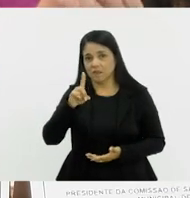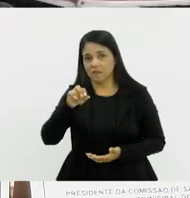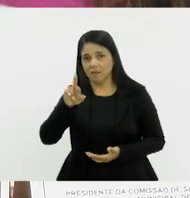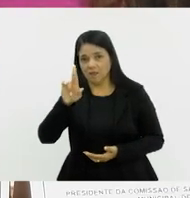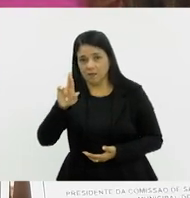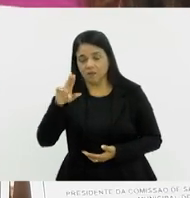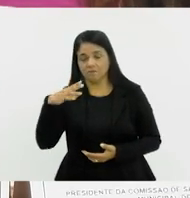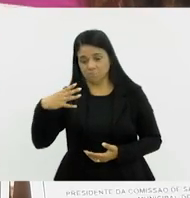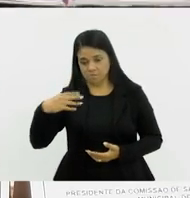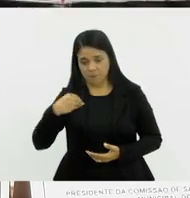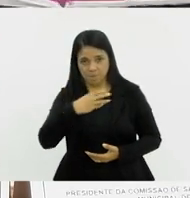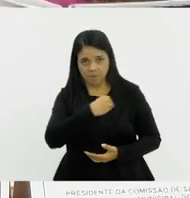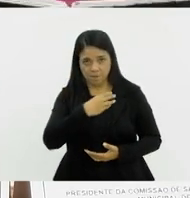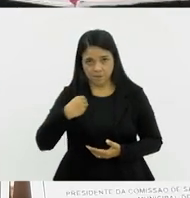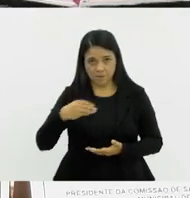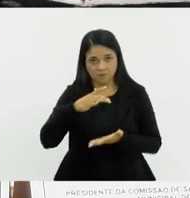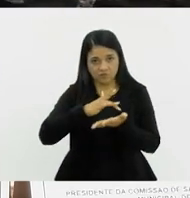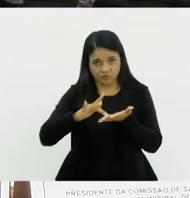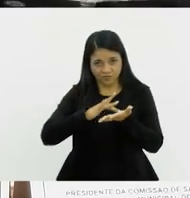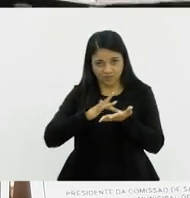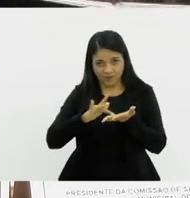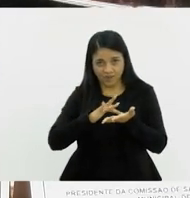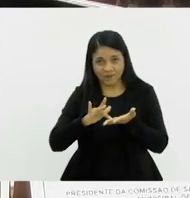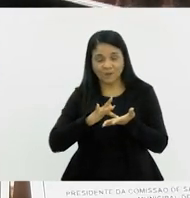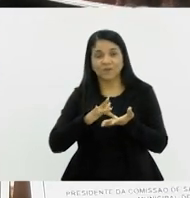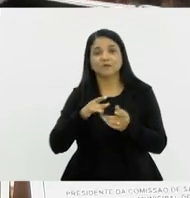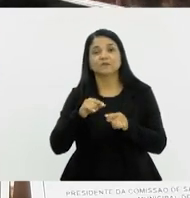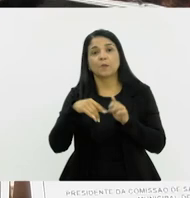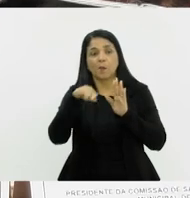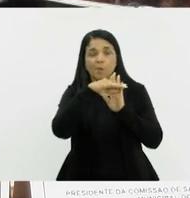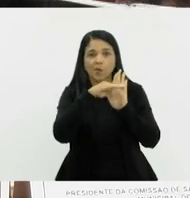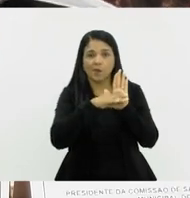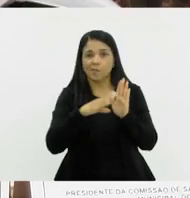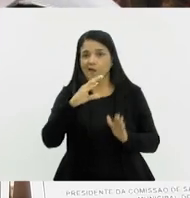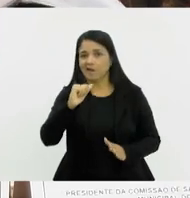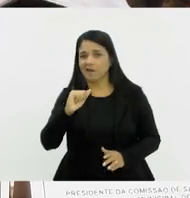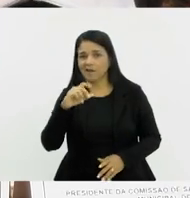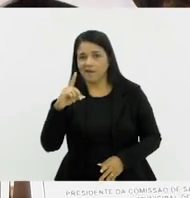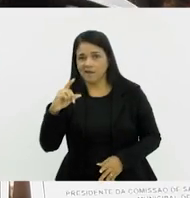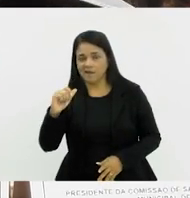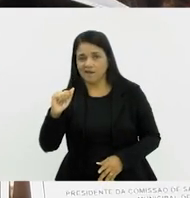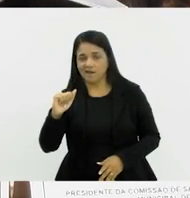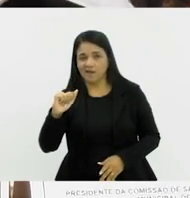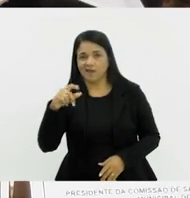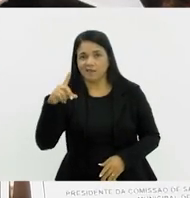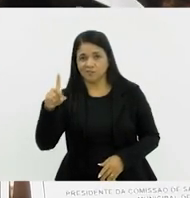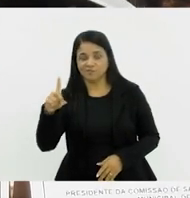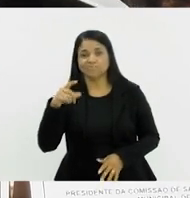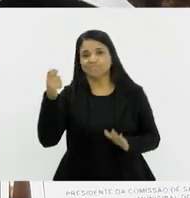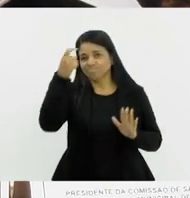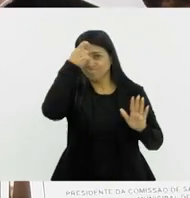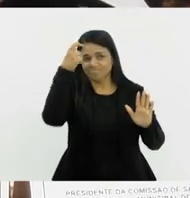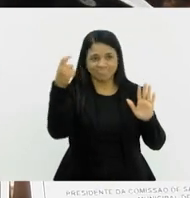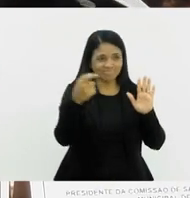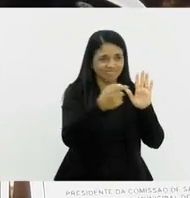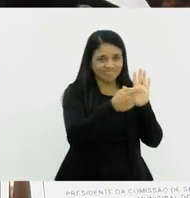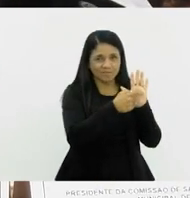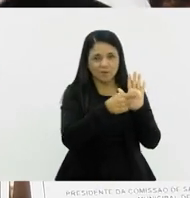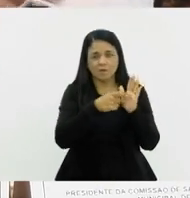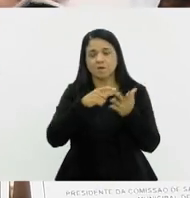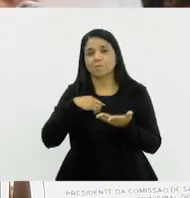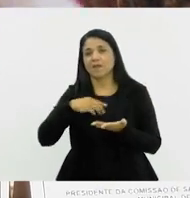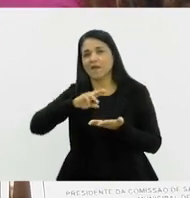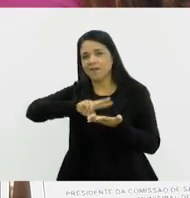radiologia digital, e do programa CAD também, que utiliza a inteligência artificial para interpretação da